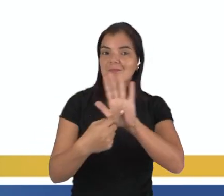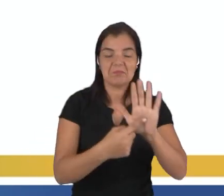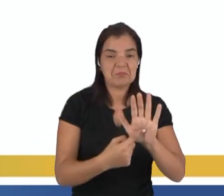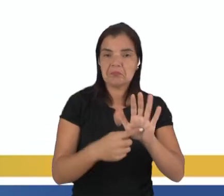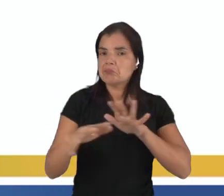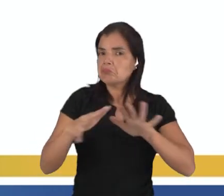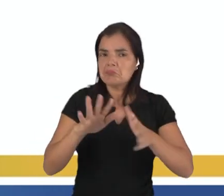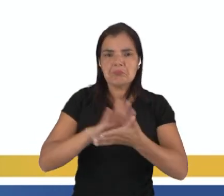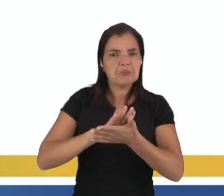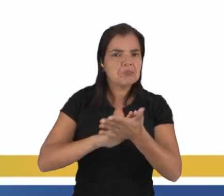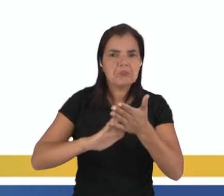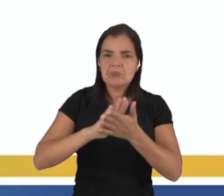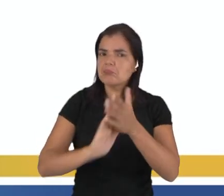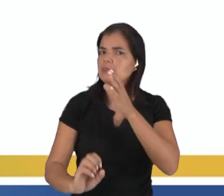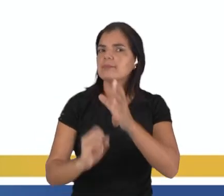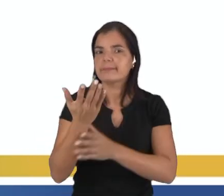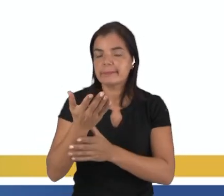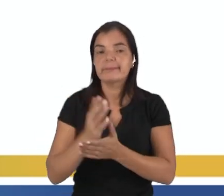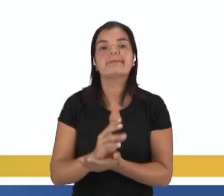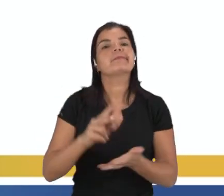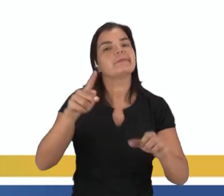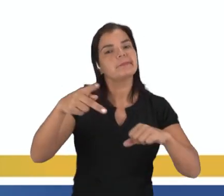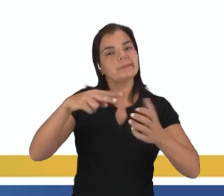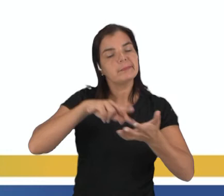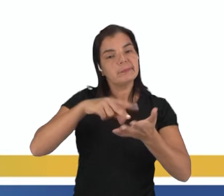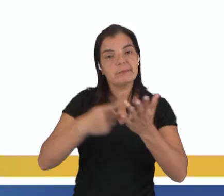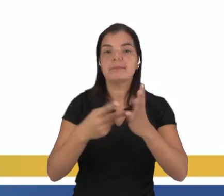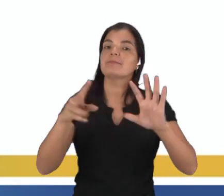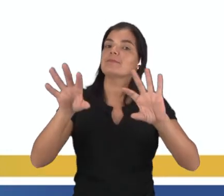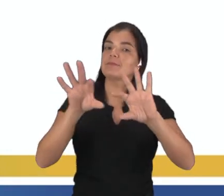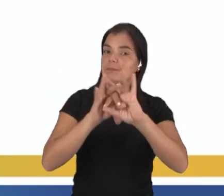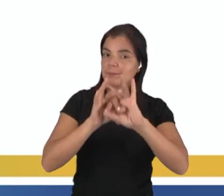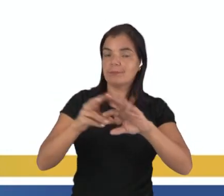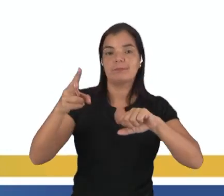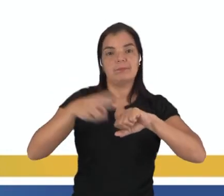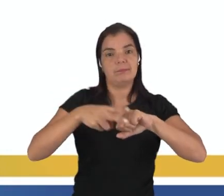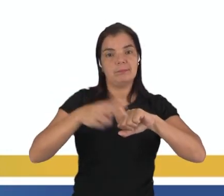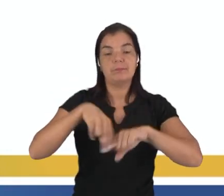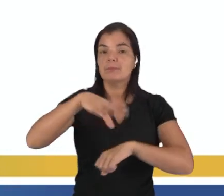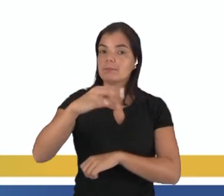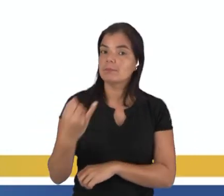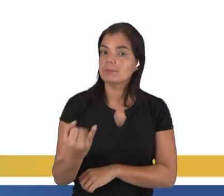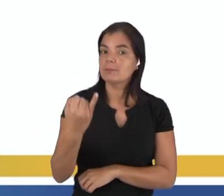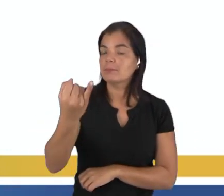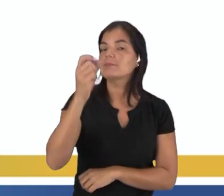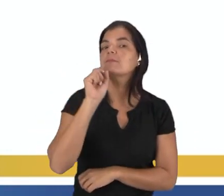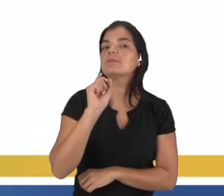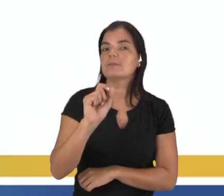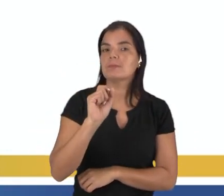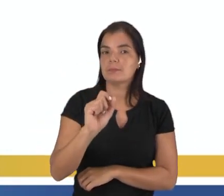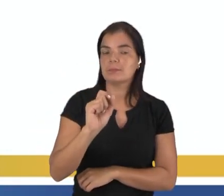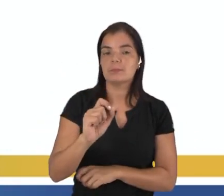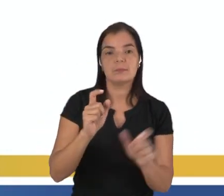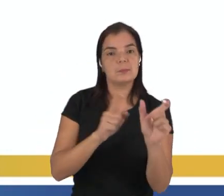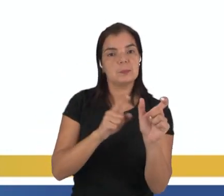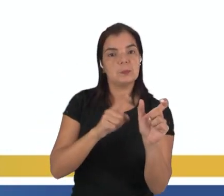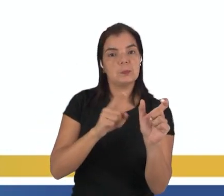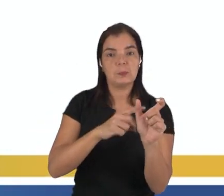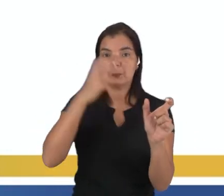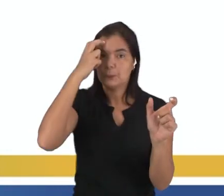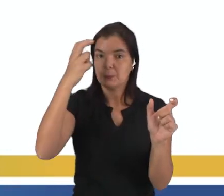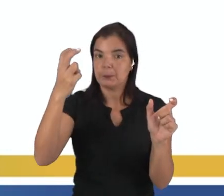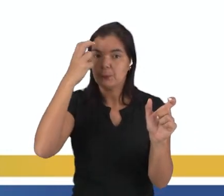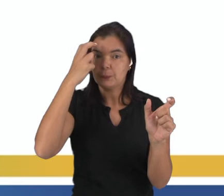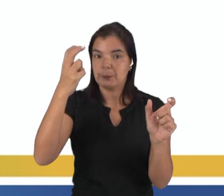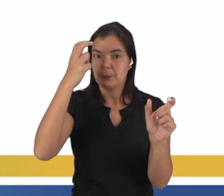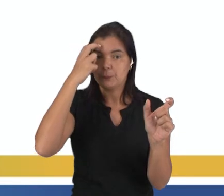nenhuma ação, nenhum acontecimento. Então, ele é um verbo de ligação. E o que está sendo mais importante aí é a palavra